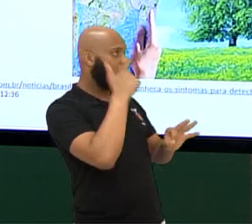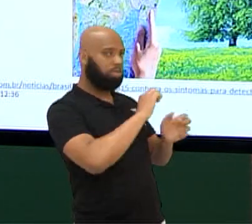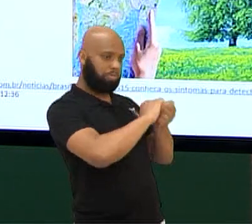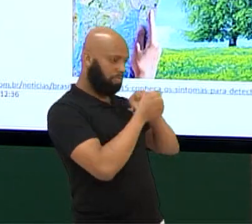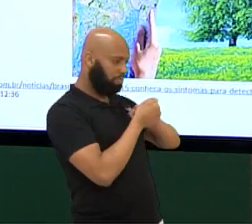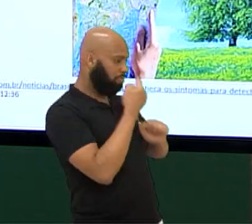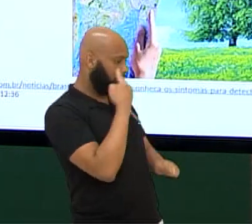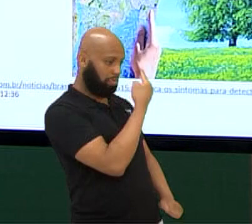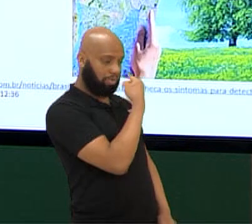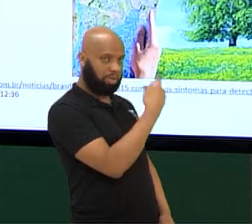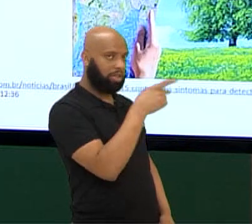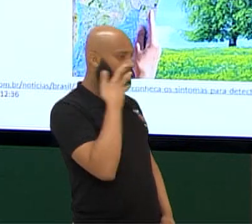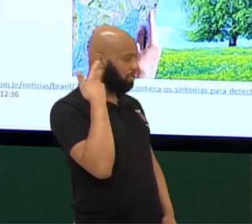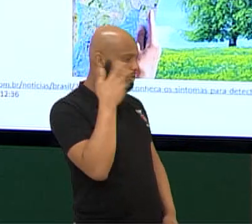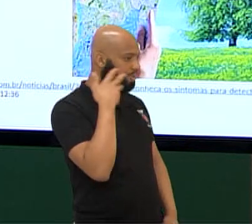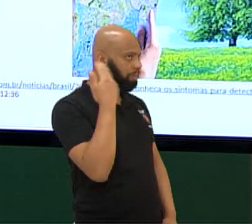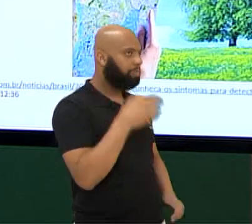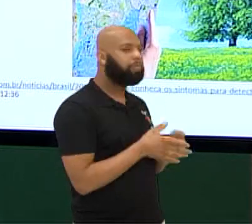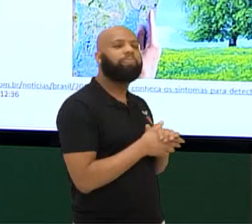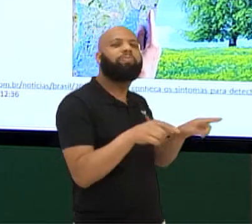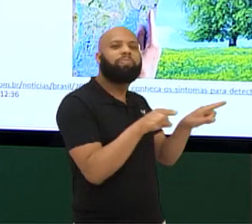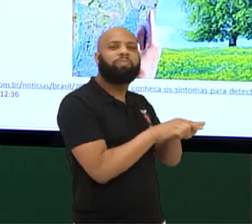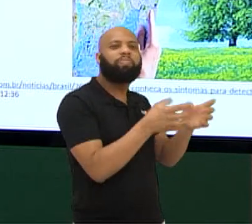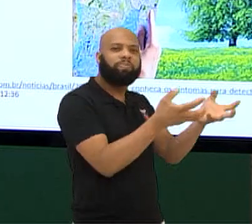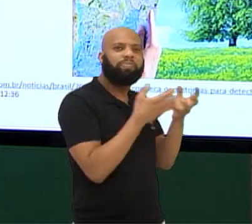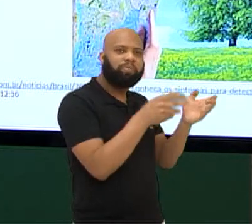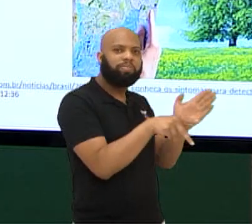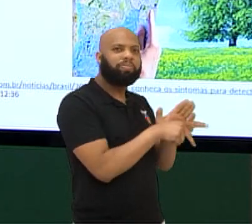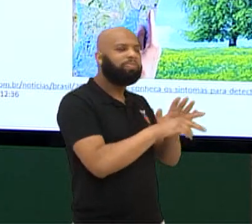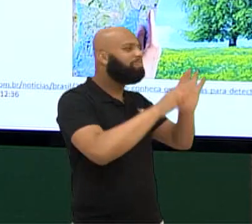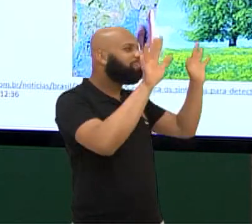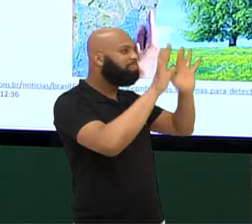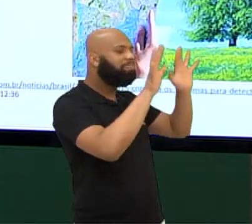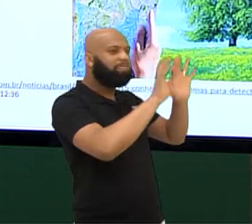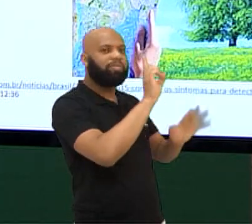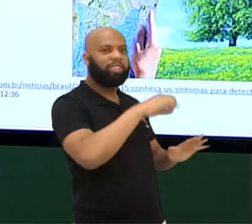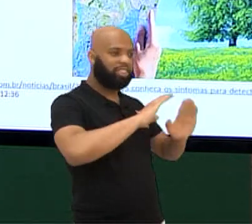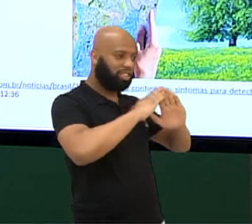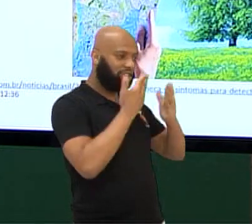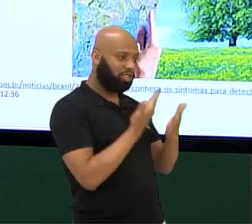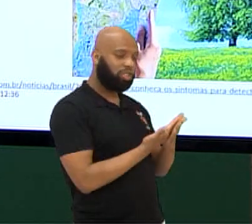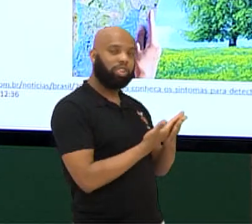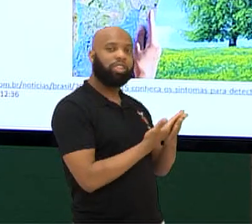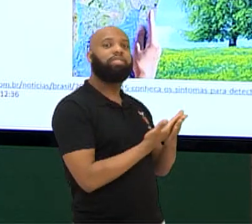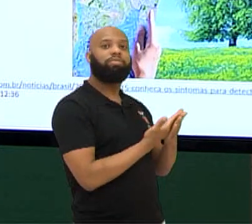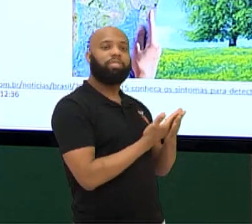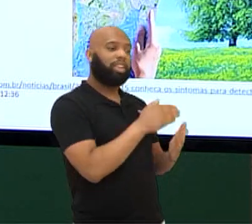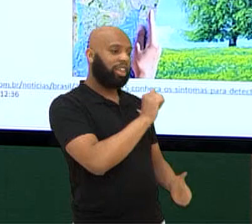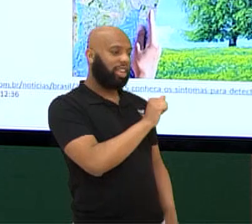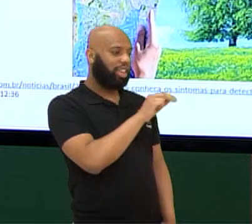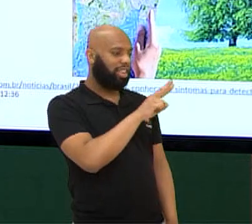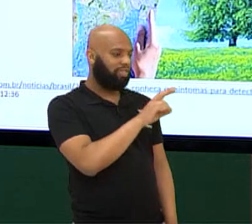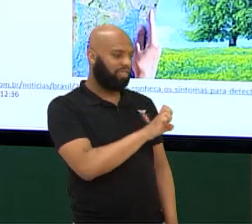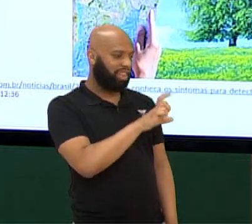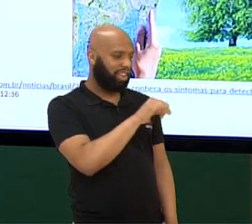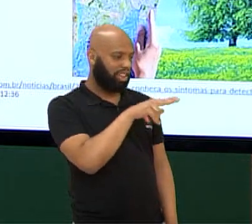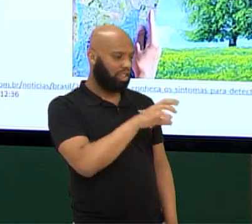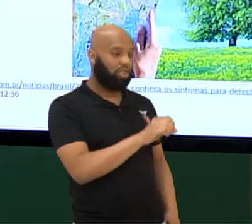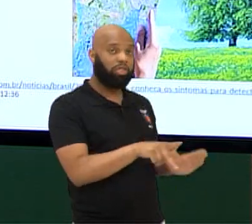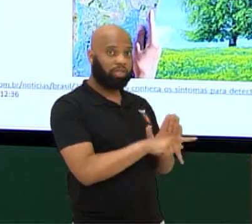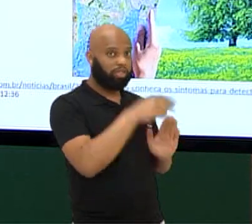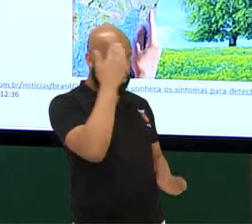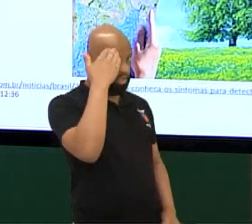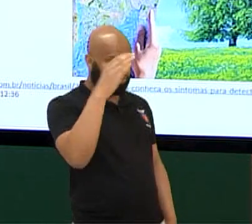Gustavo Conceição, você pode mandar um salve para o Tarcísio, do Colégio Estadual Avelino Antônio Vieira, de